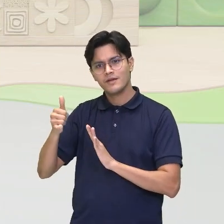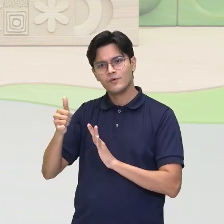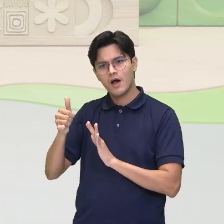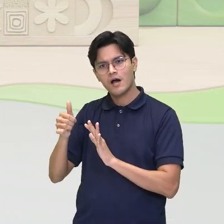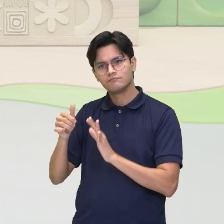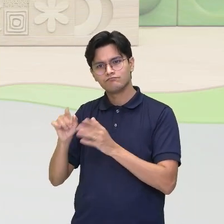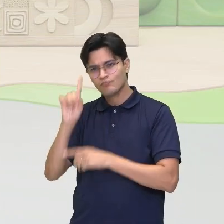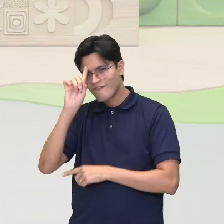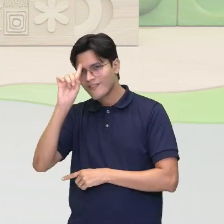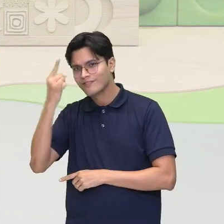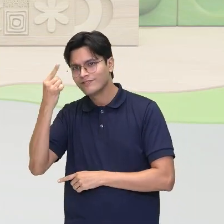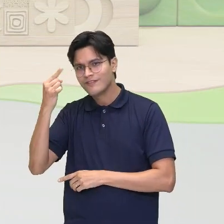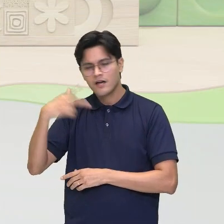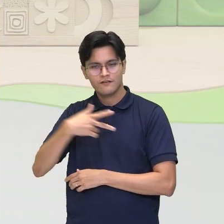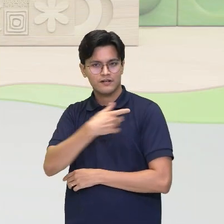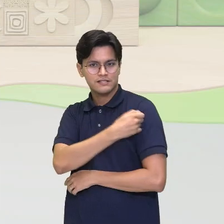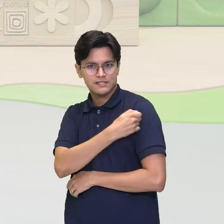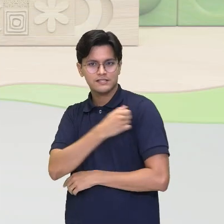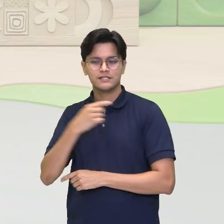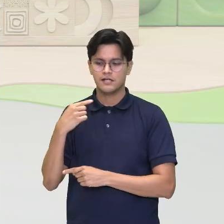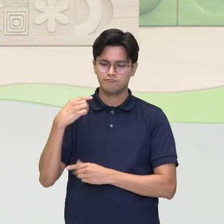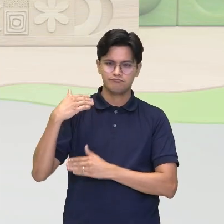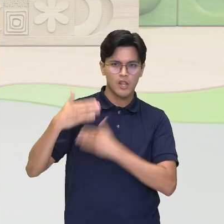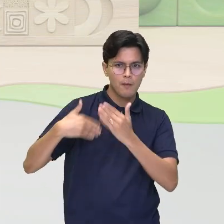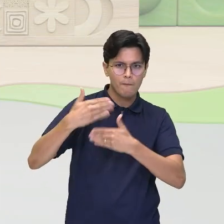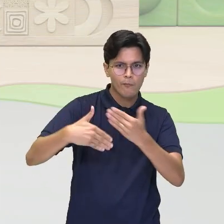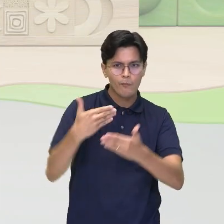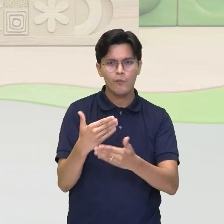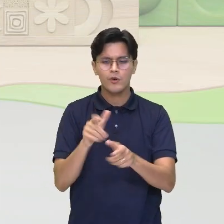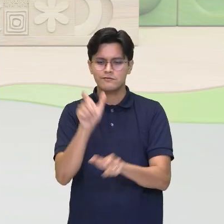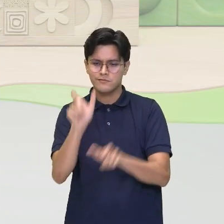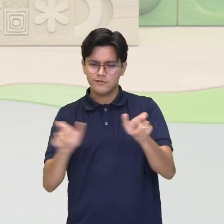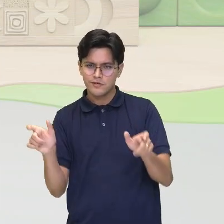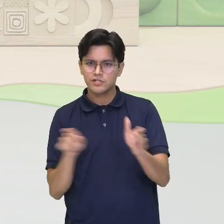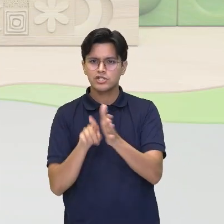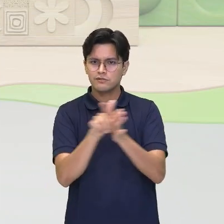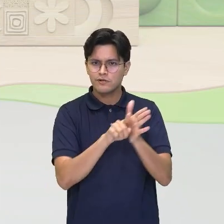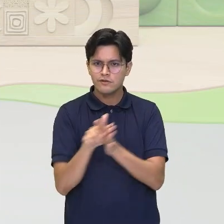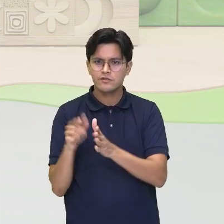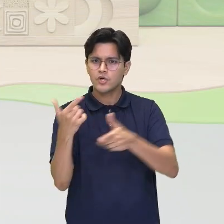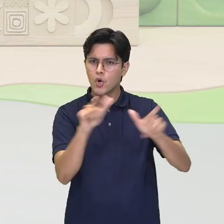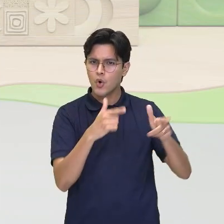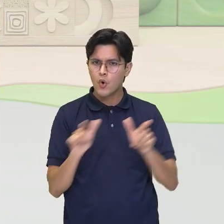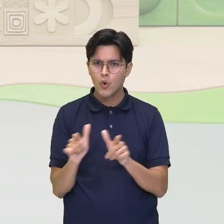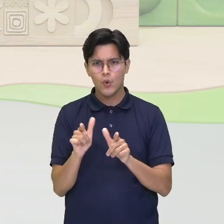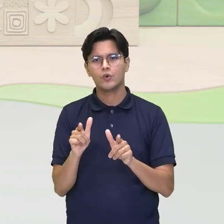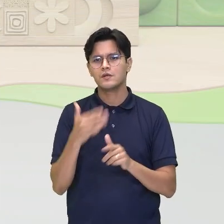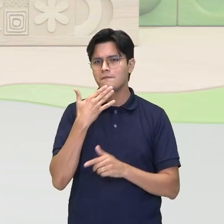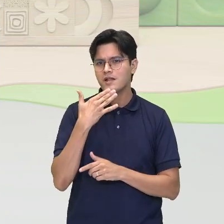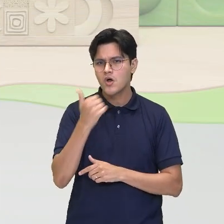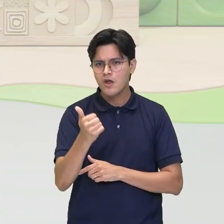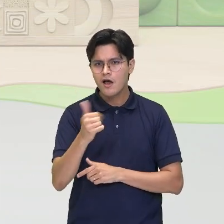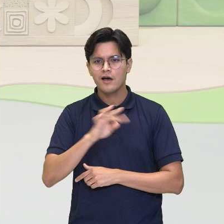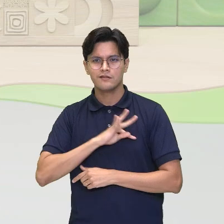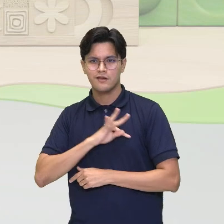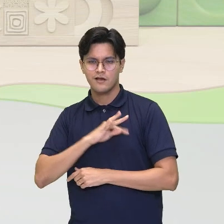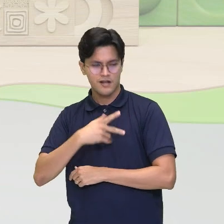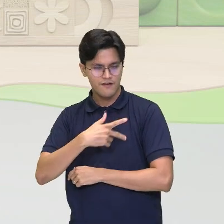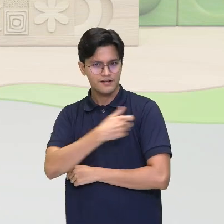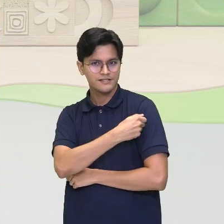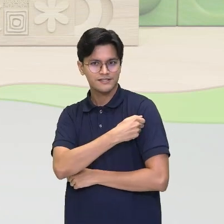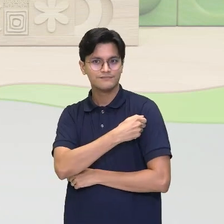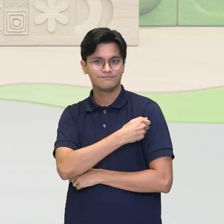ele outros cientistas vieram, né, e aprimoraram essa técnica, tá? E atualmente a gente percebe aí que ela